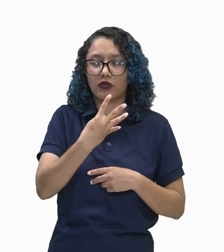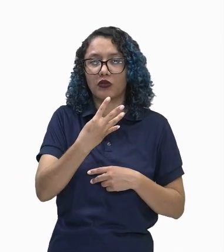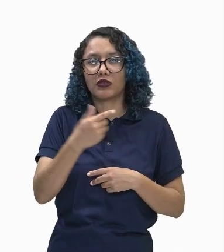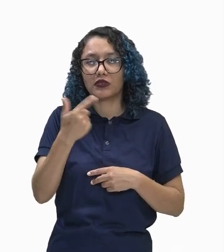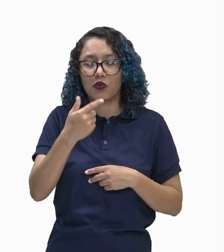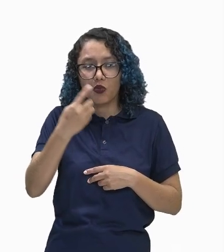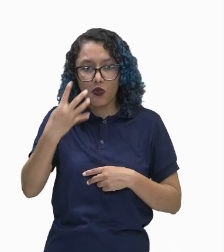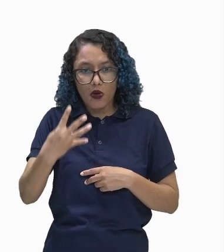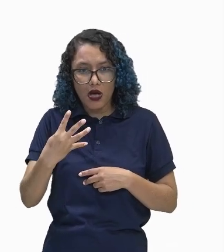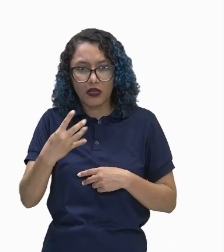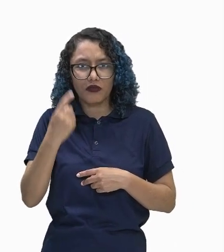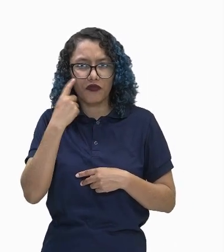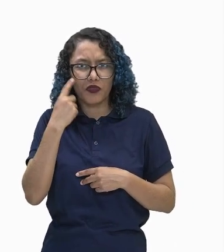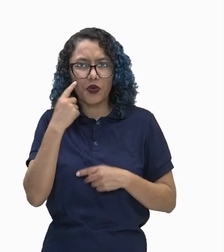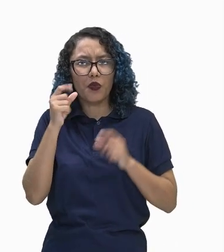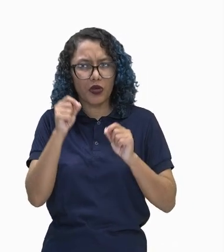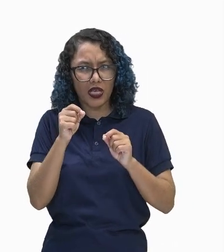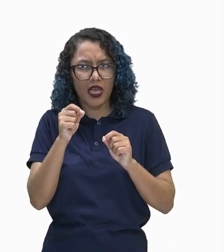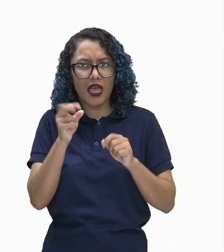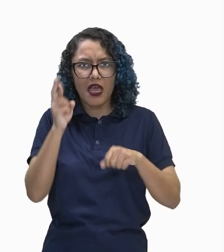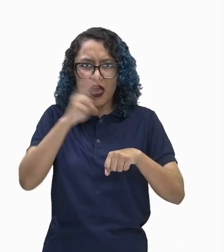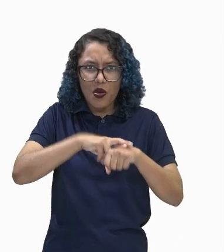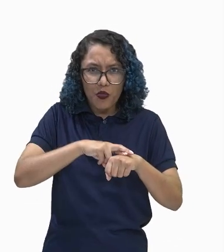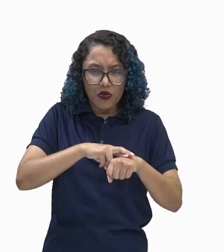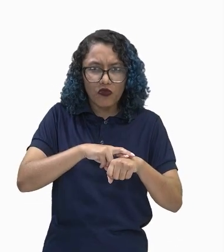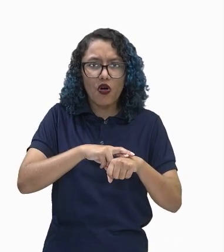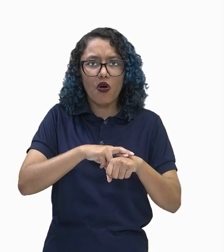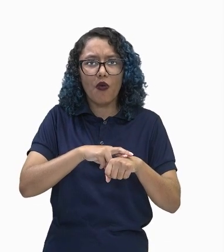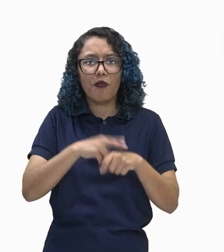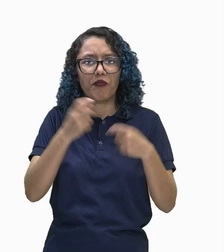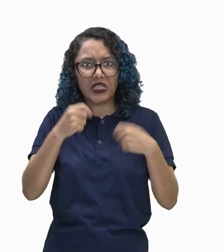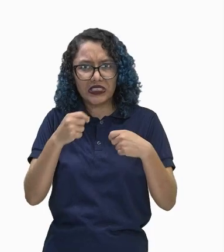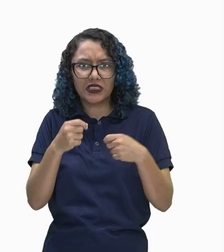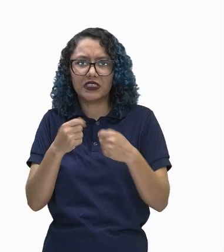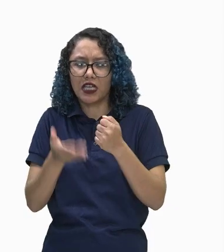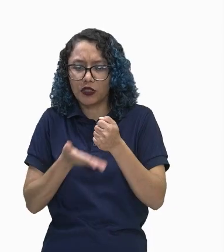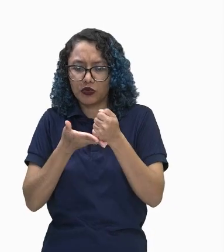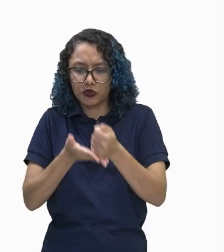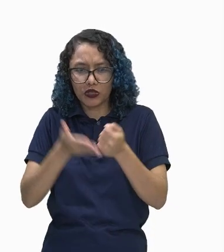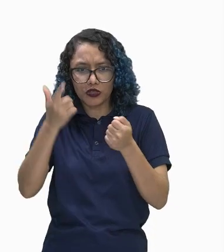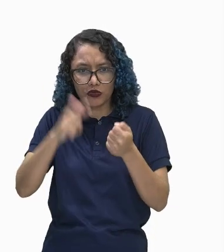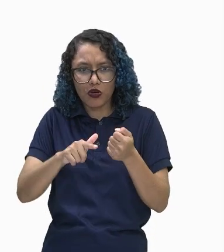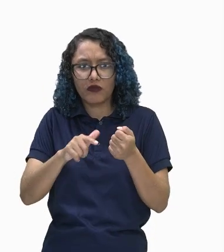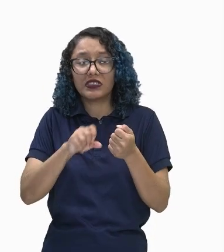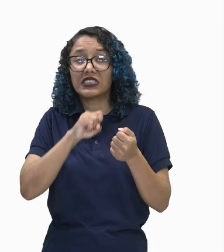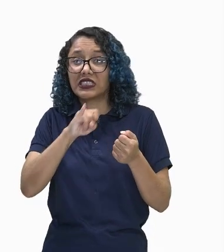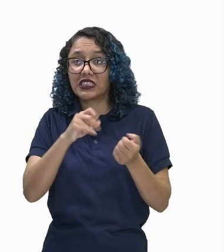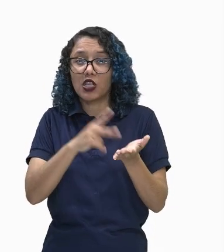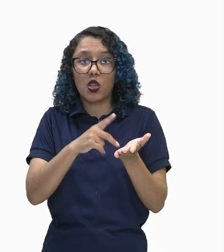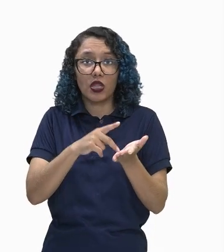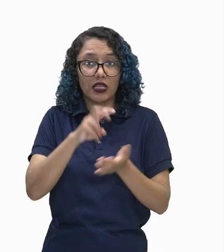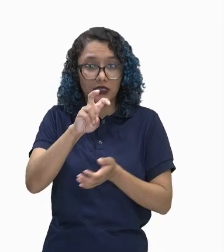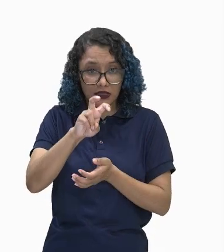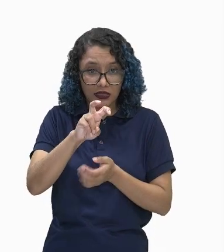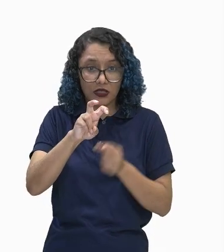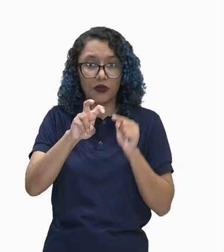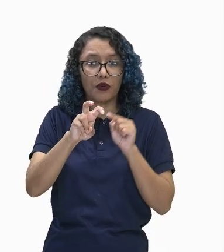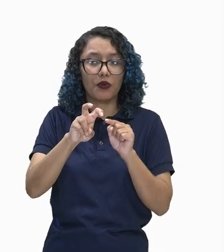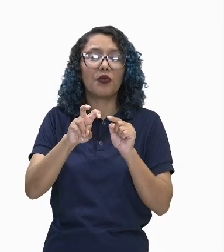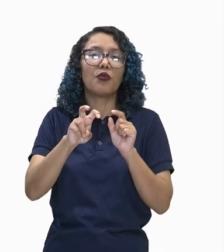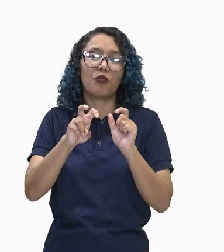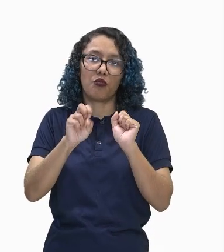de recuperação, aí ele fazia a recuperação, tirava 5, aquela nota da